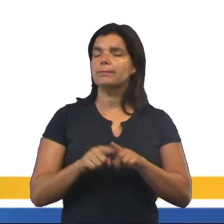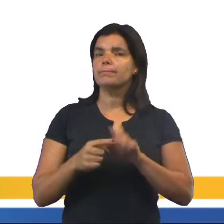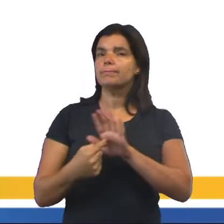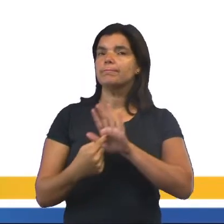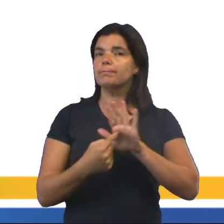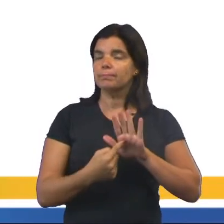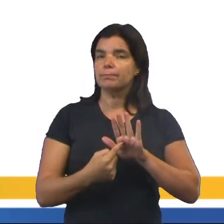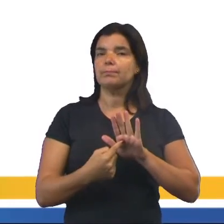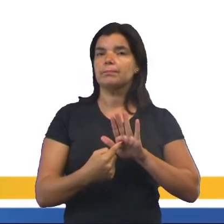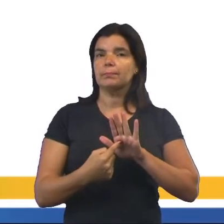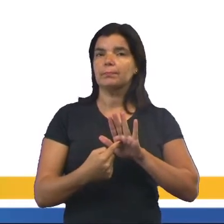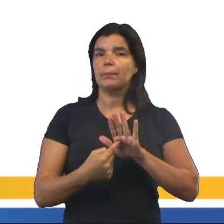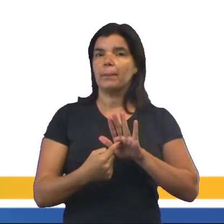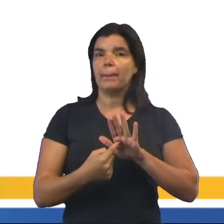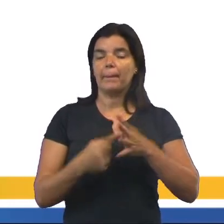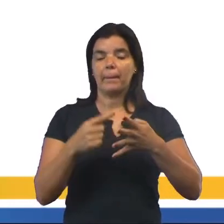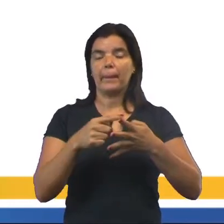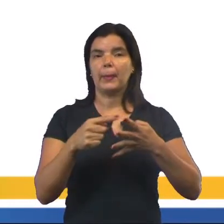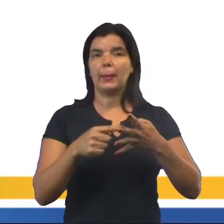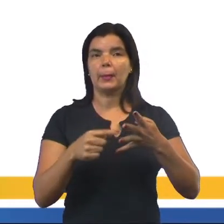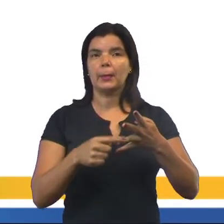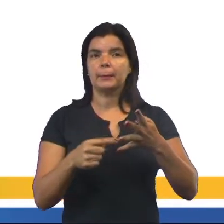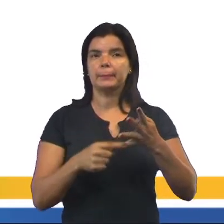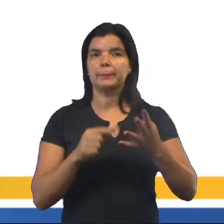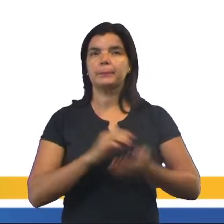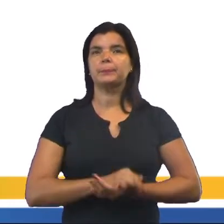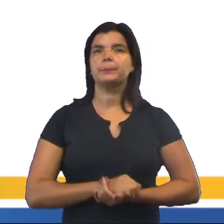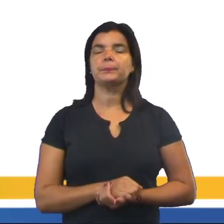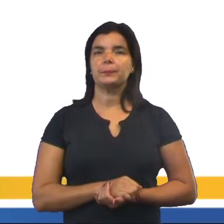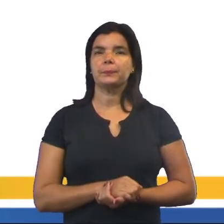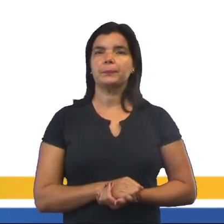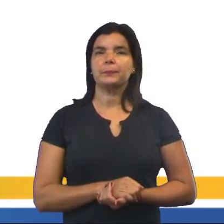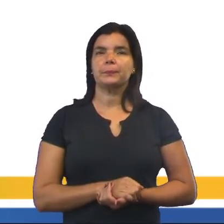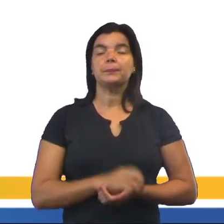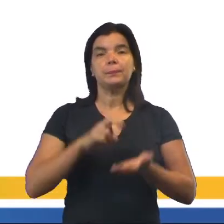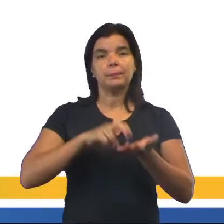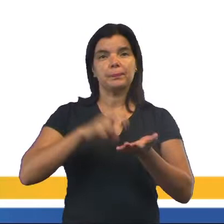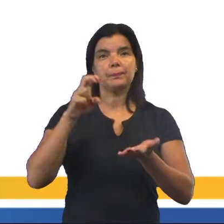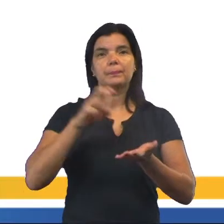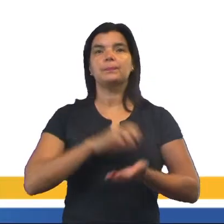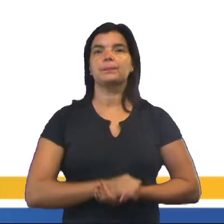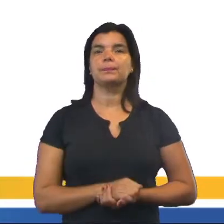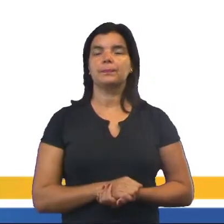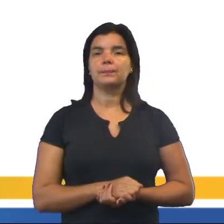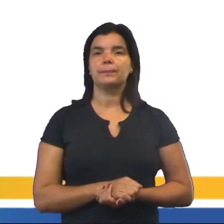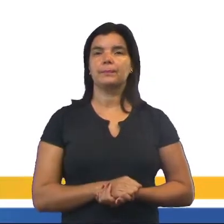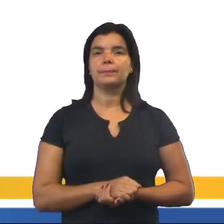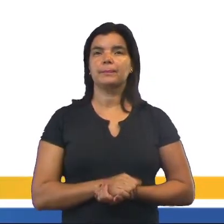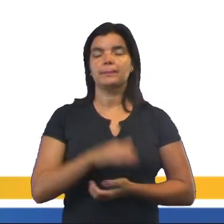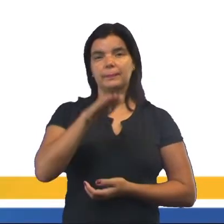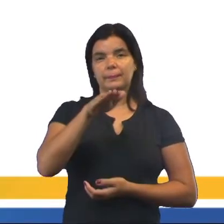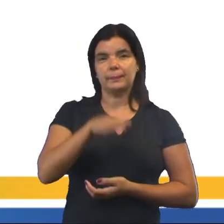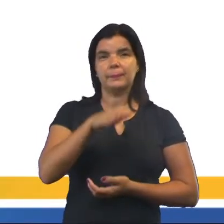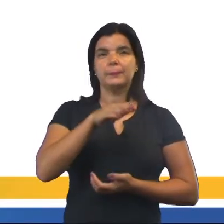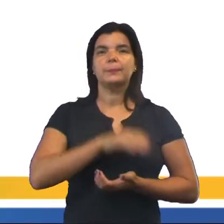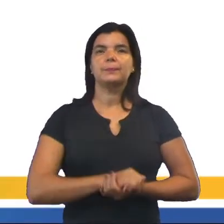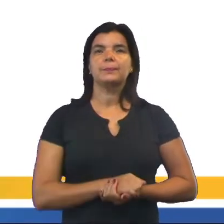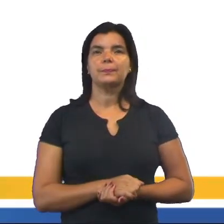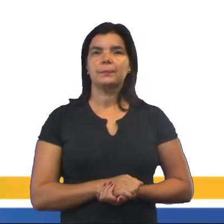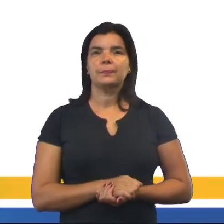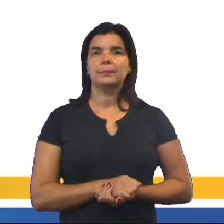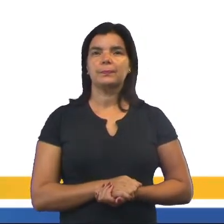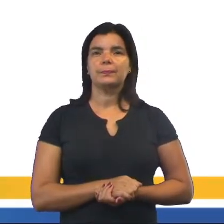eu trouxe essas quatro: in the morning, de manhã; in the afternoon, à